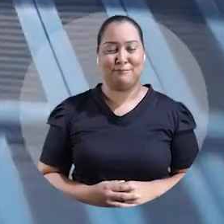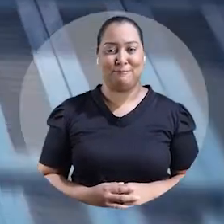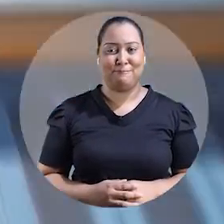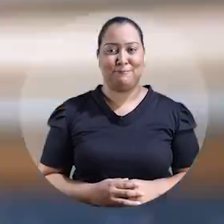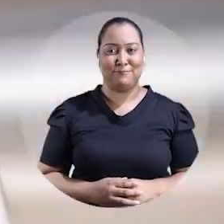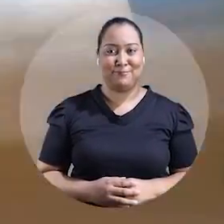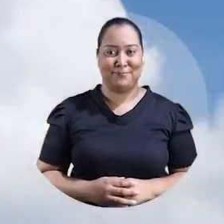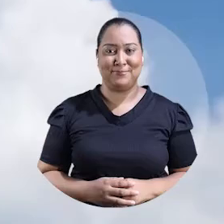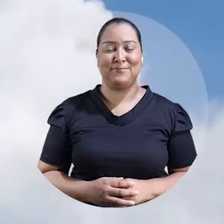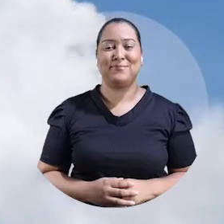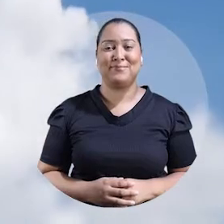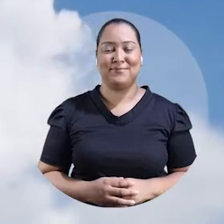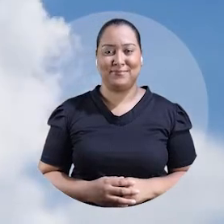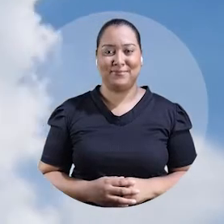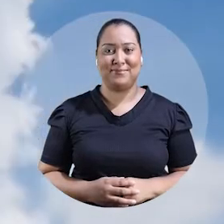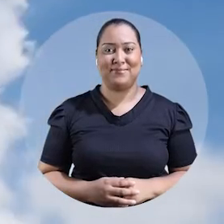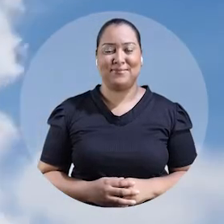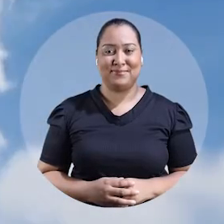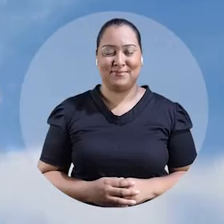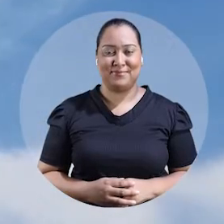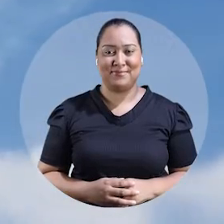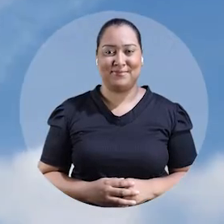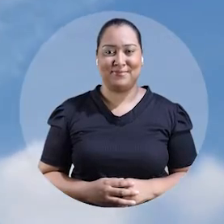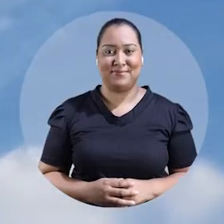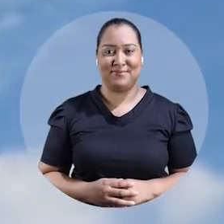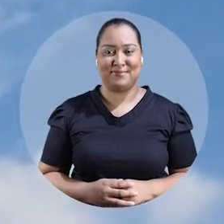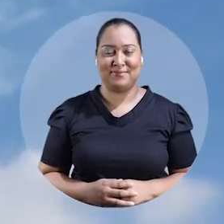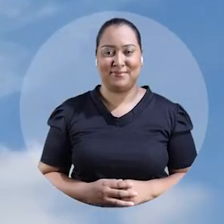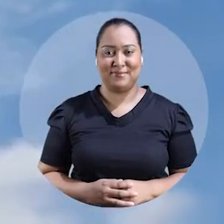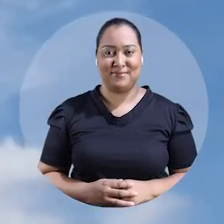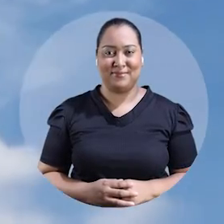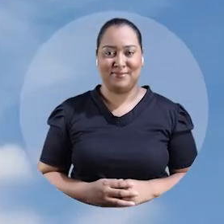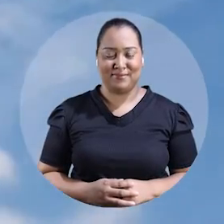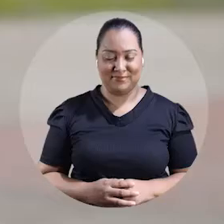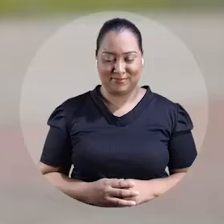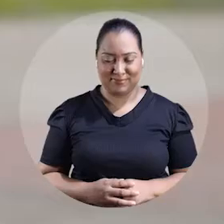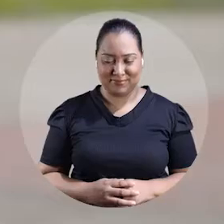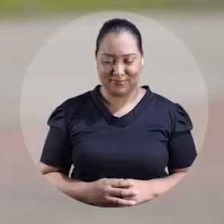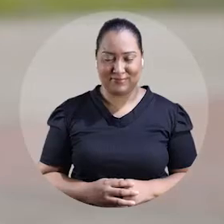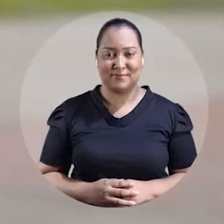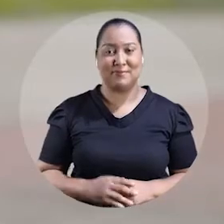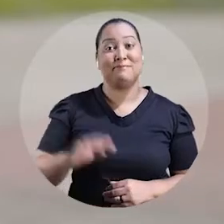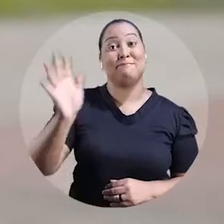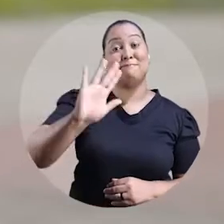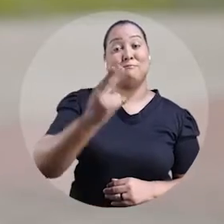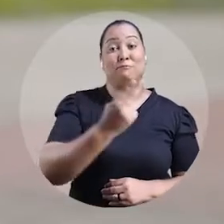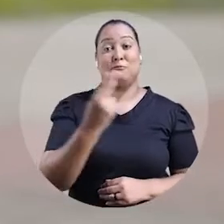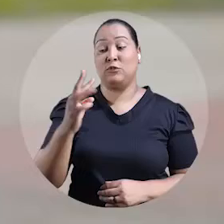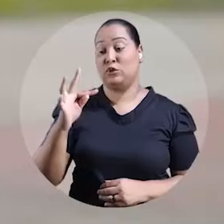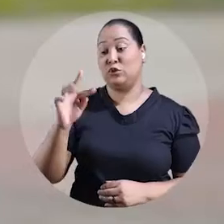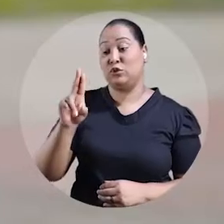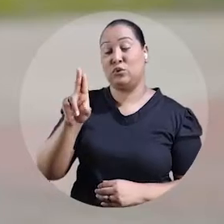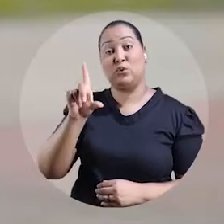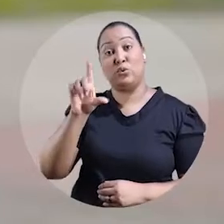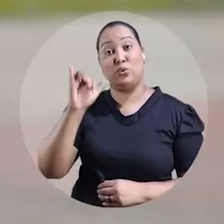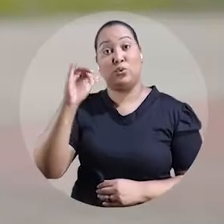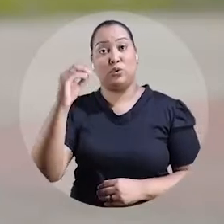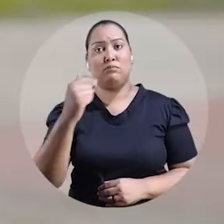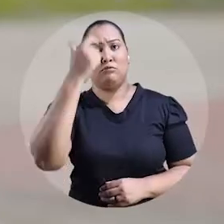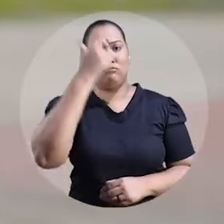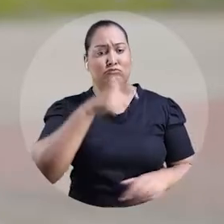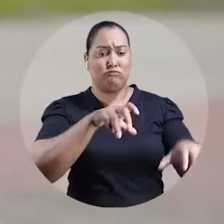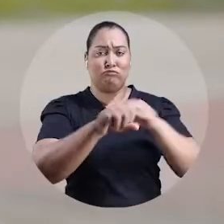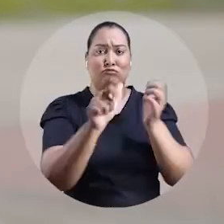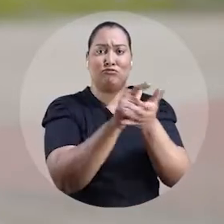Ah, Olá, meu nome é Túlio Paniago, eu